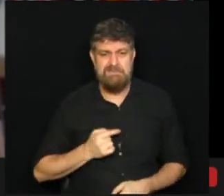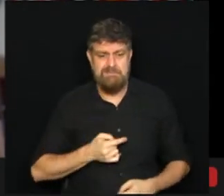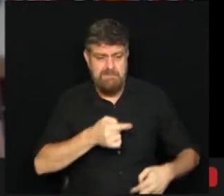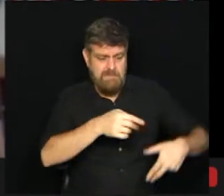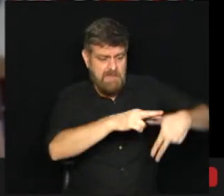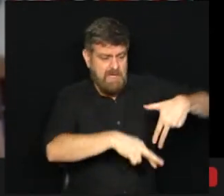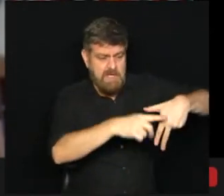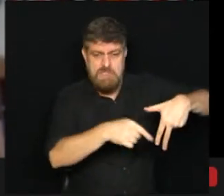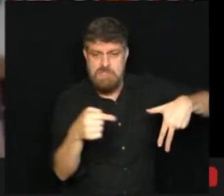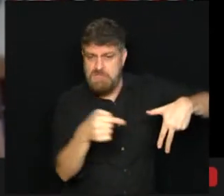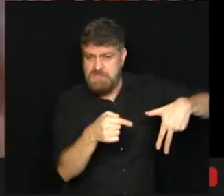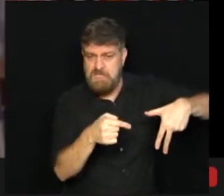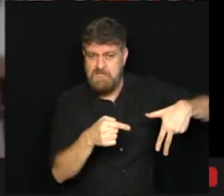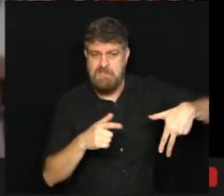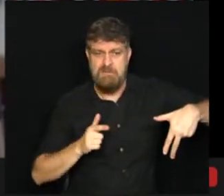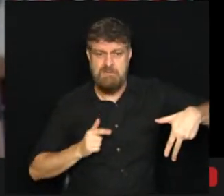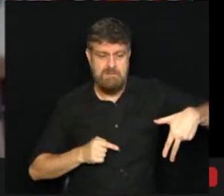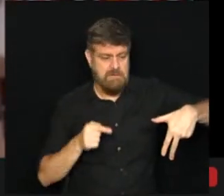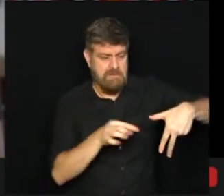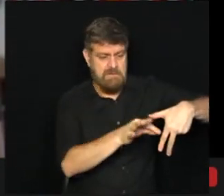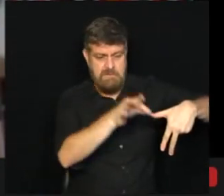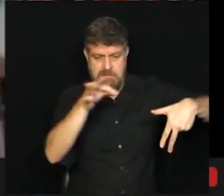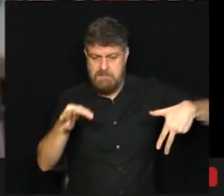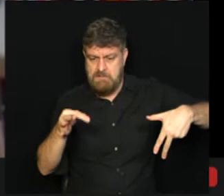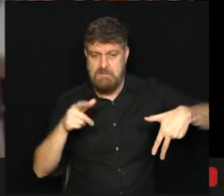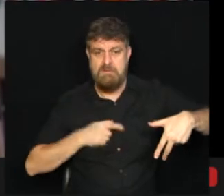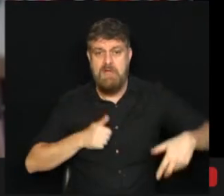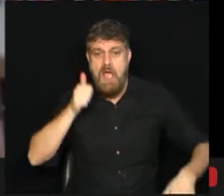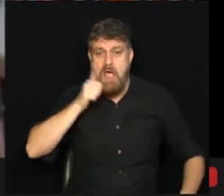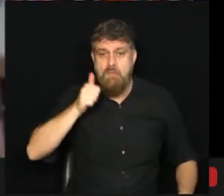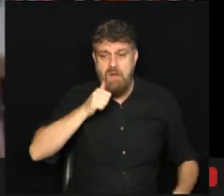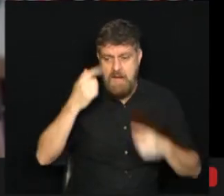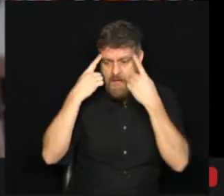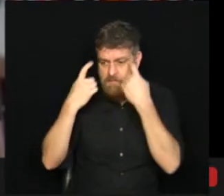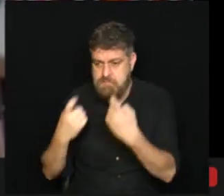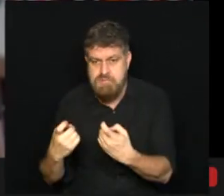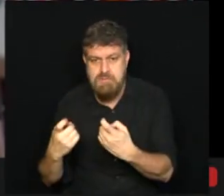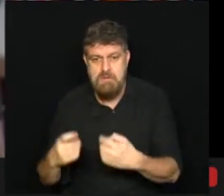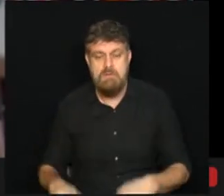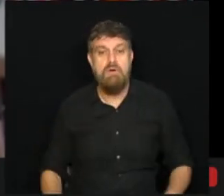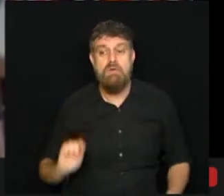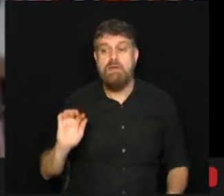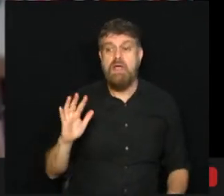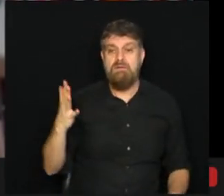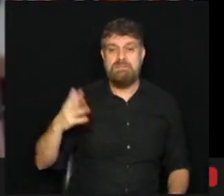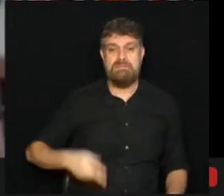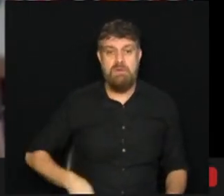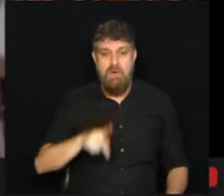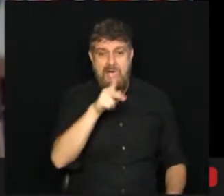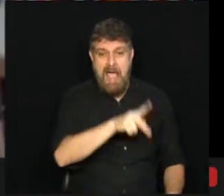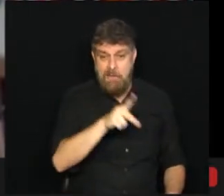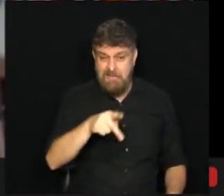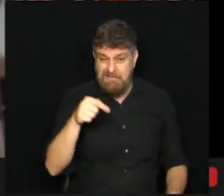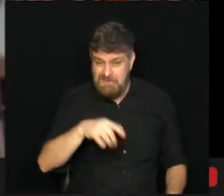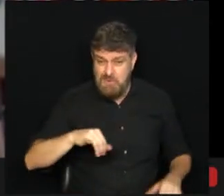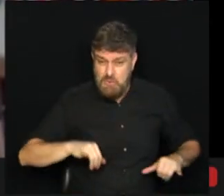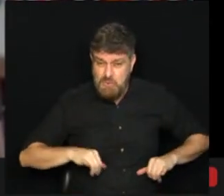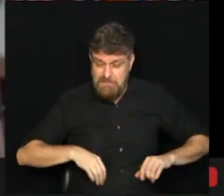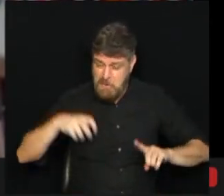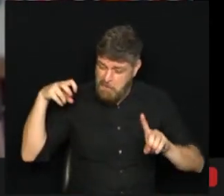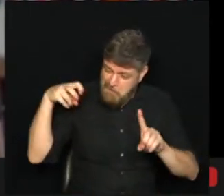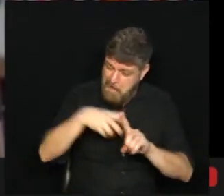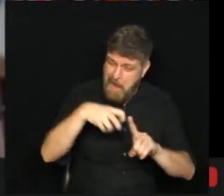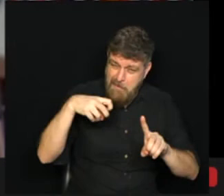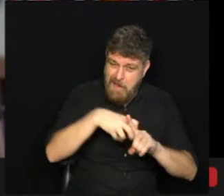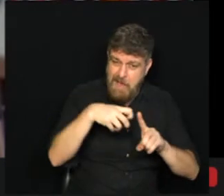gênero, parte da discussão de gênero é discutir a violência contra a mulher. E essa professora foi perseguida, sofreu um